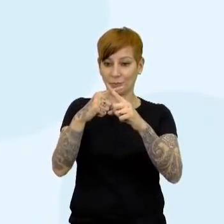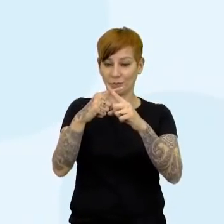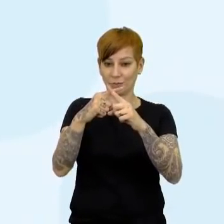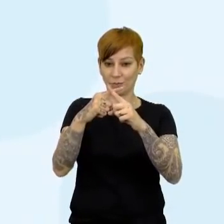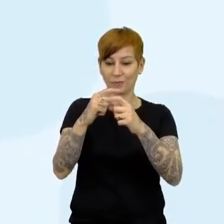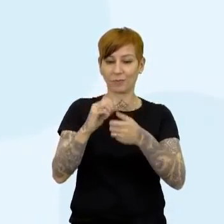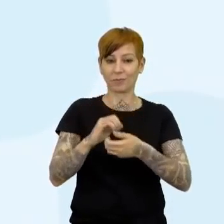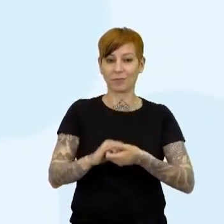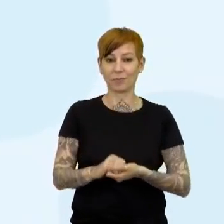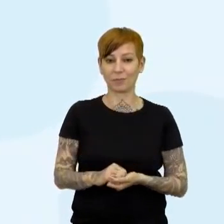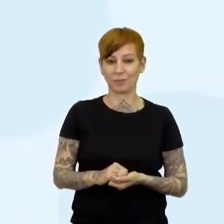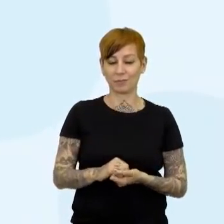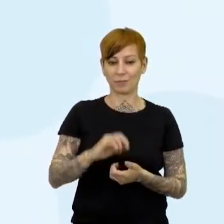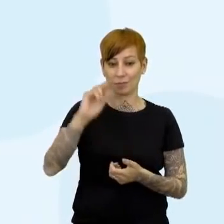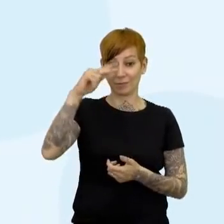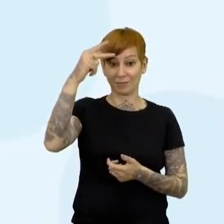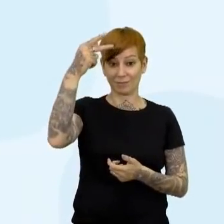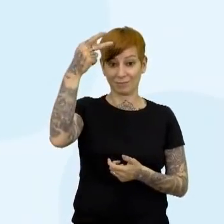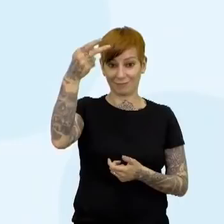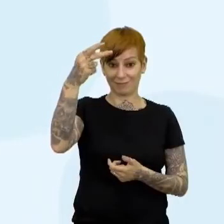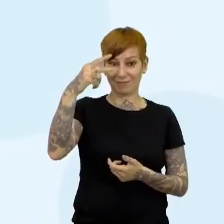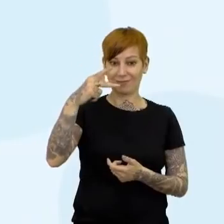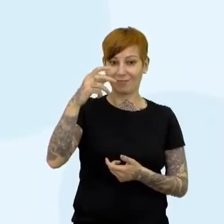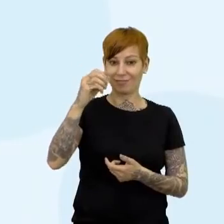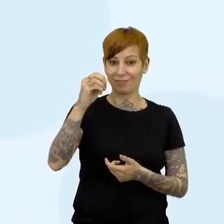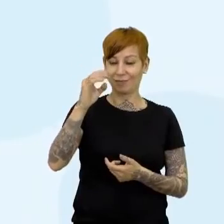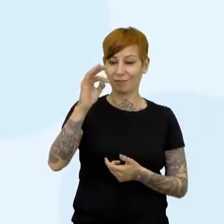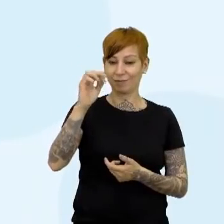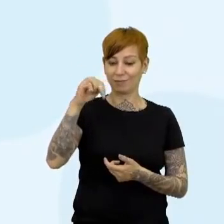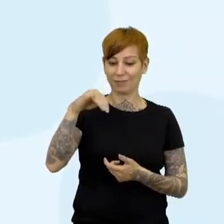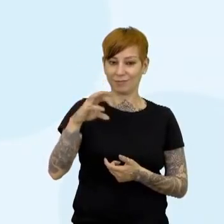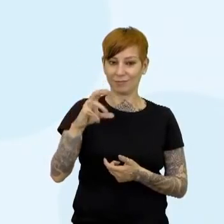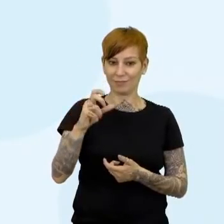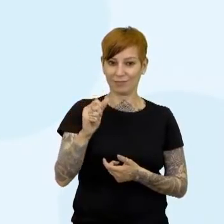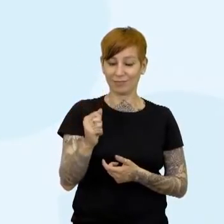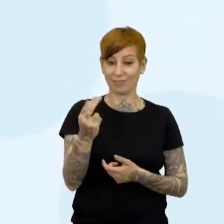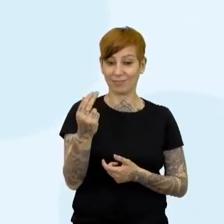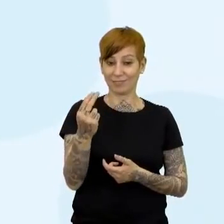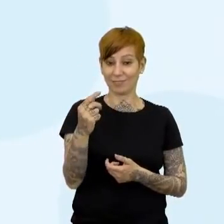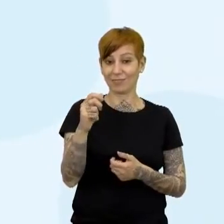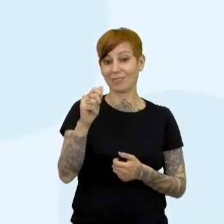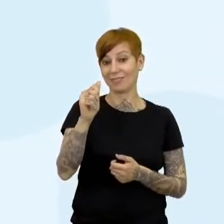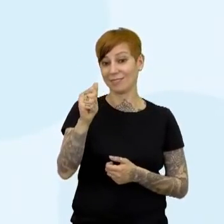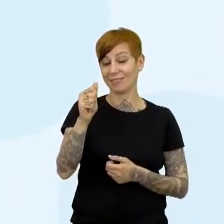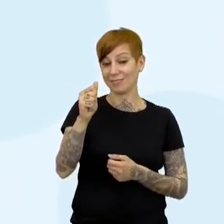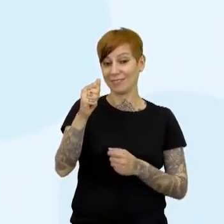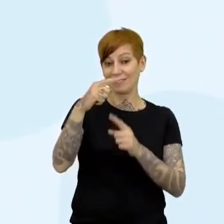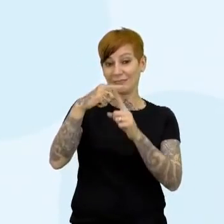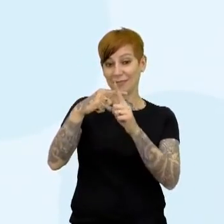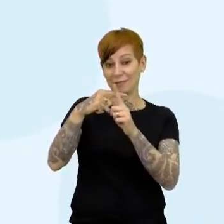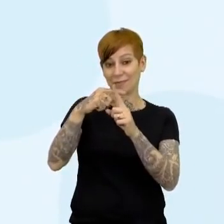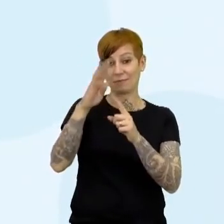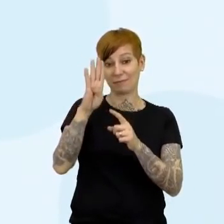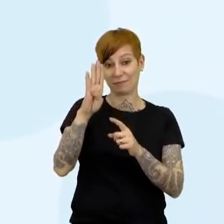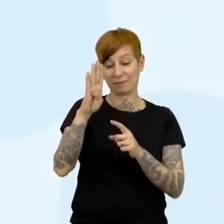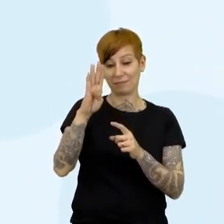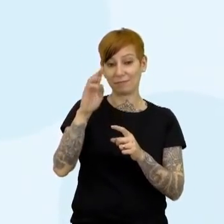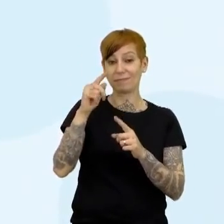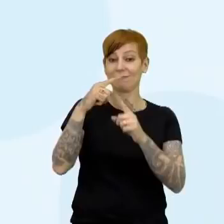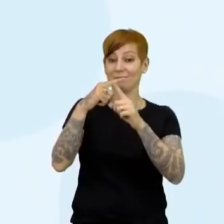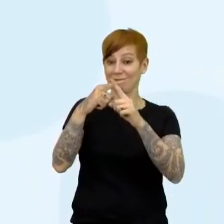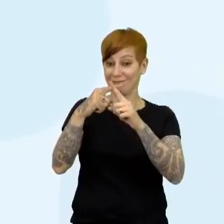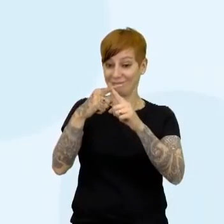multiplicação Veja isso é uma potência então é a mesma coisa que a + b vezes a